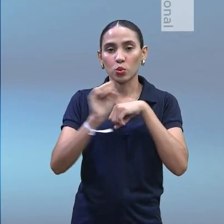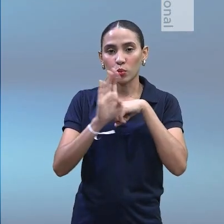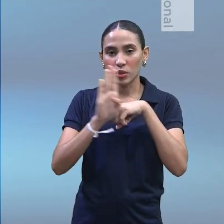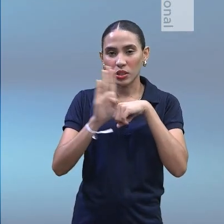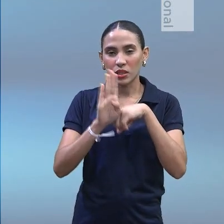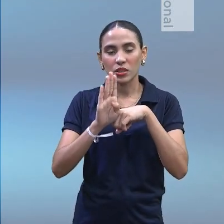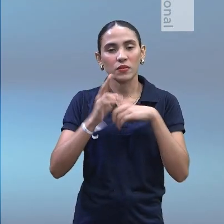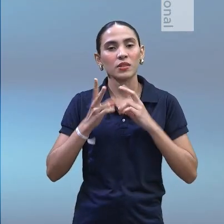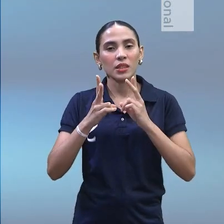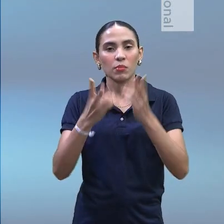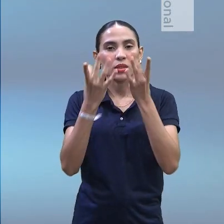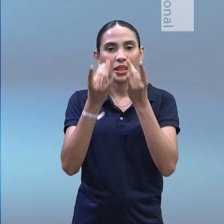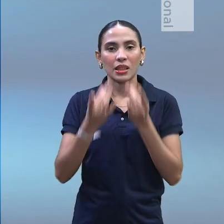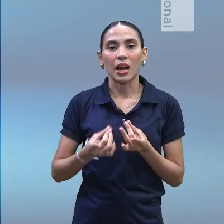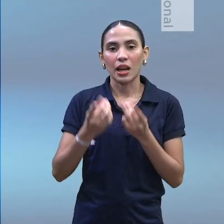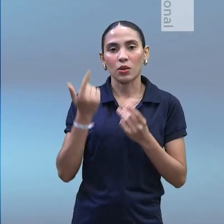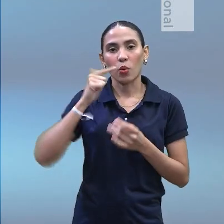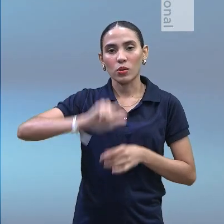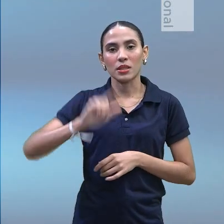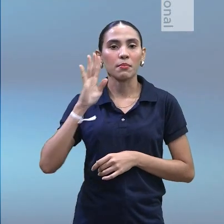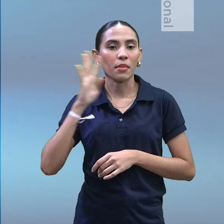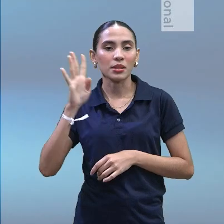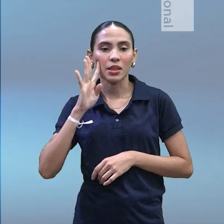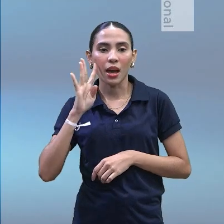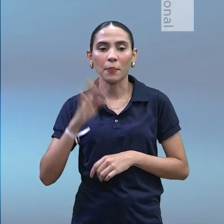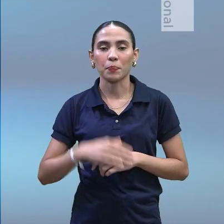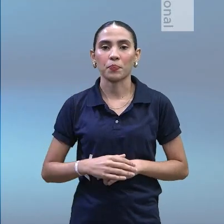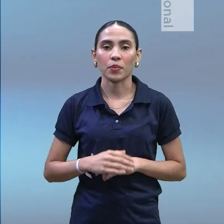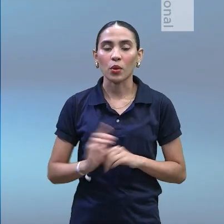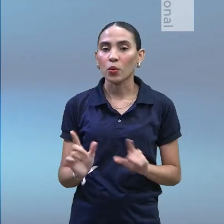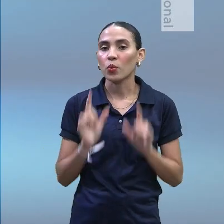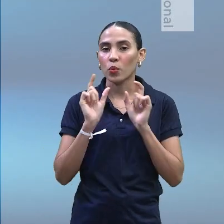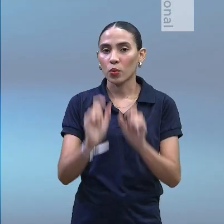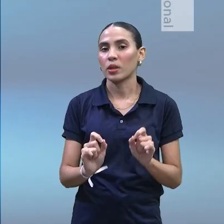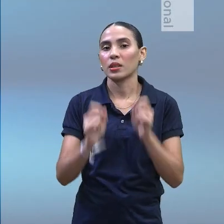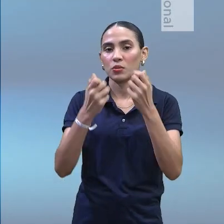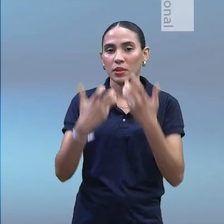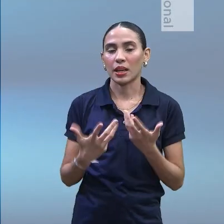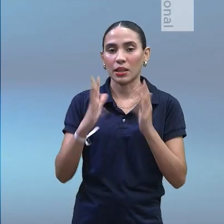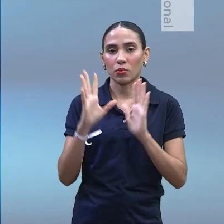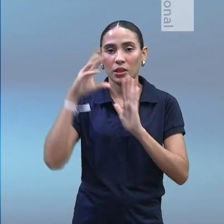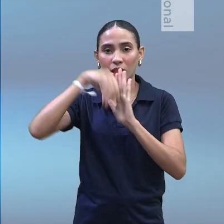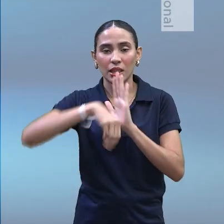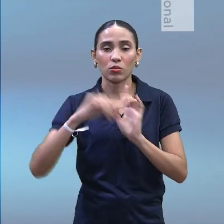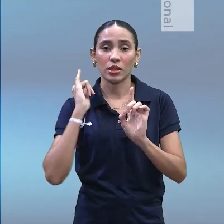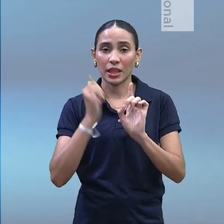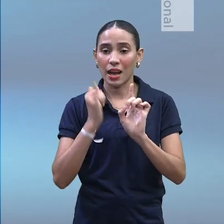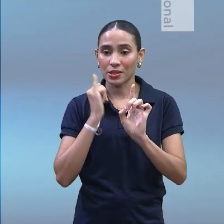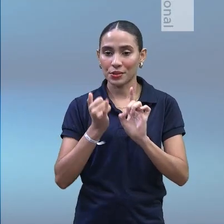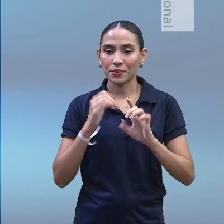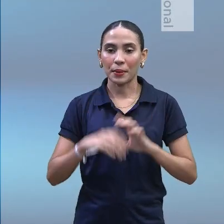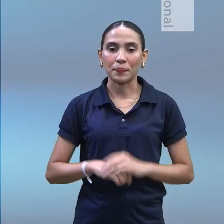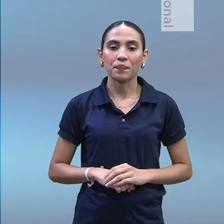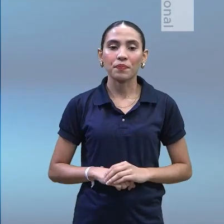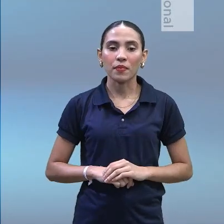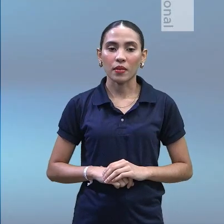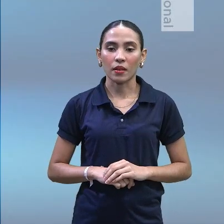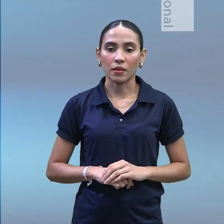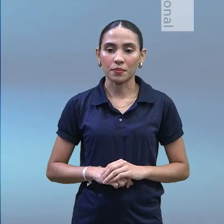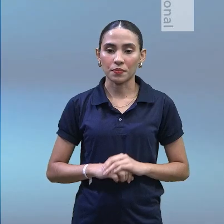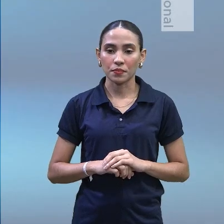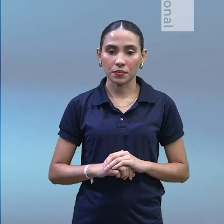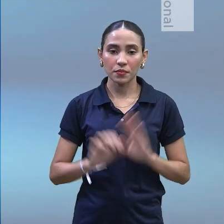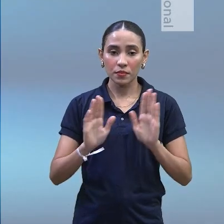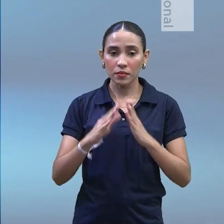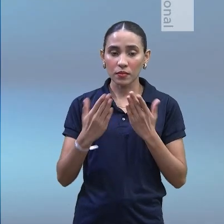detalhes justamente para que a gente possa imaginar, né, o que está sendo dito no poema. Então, nós